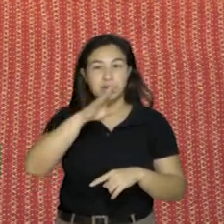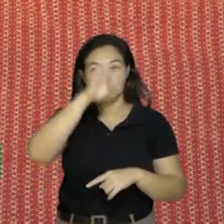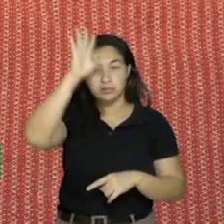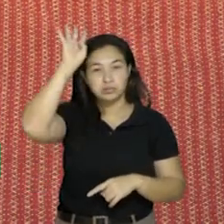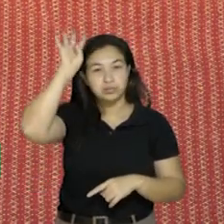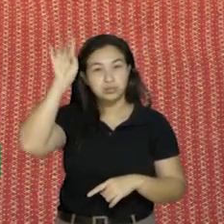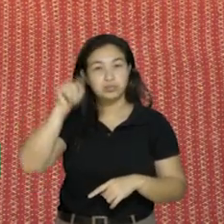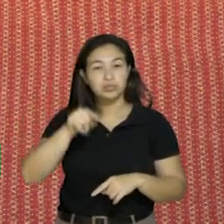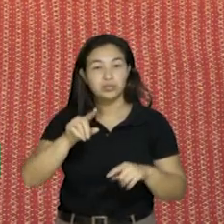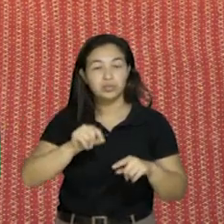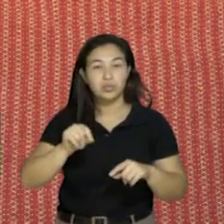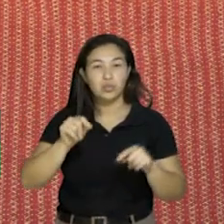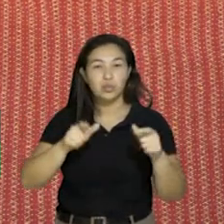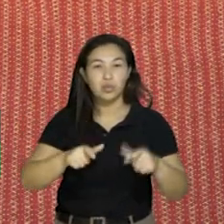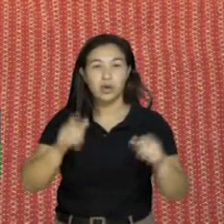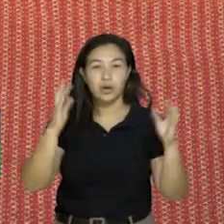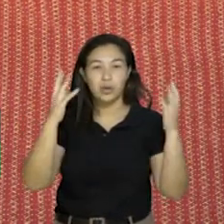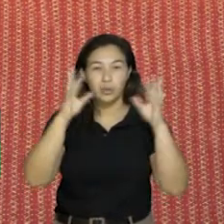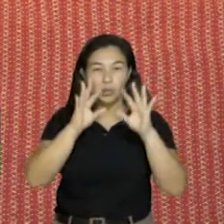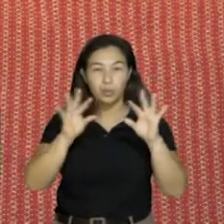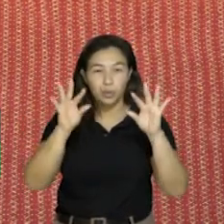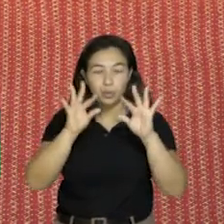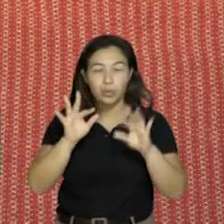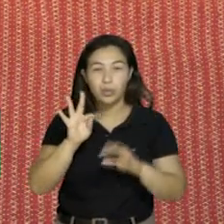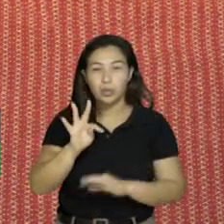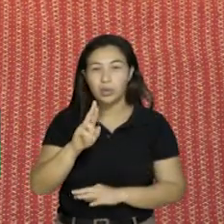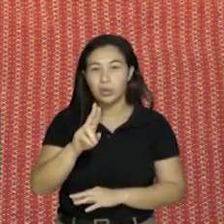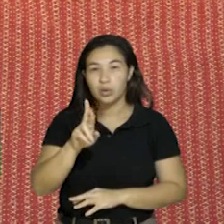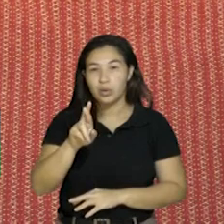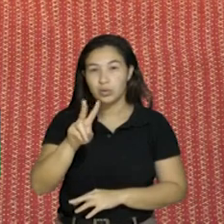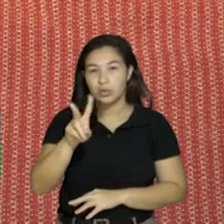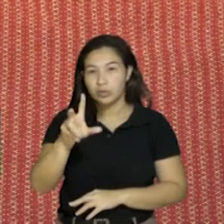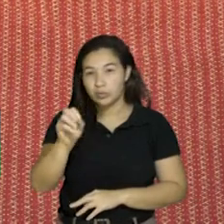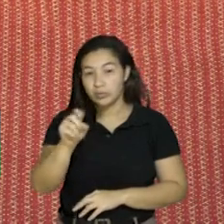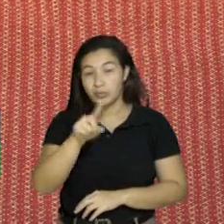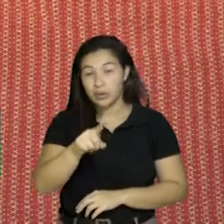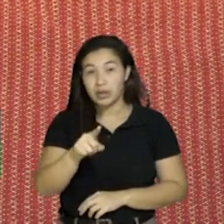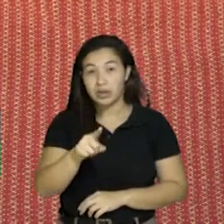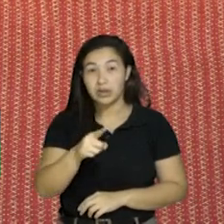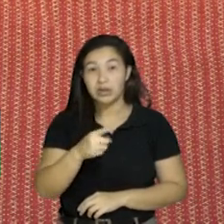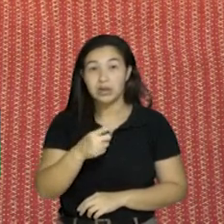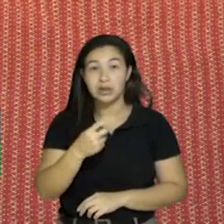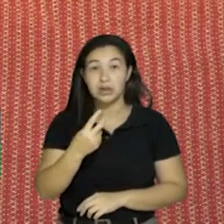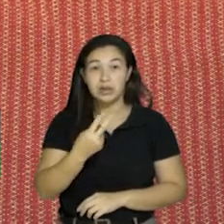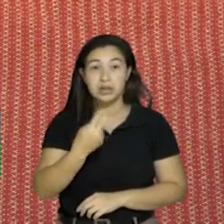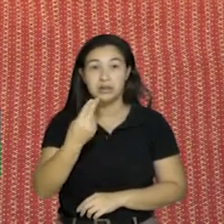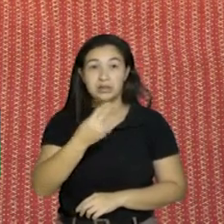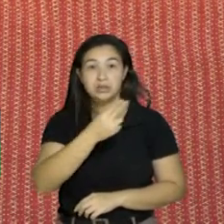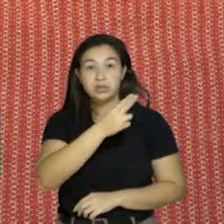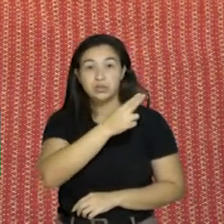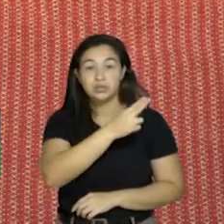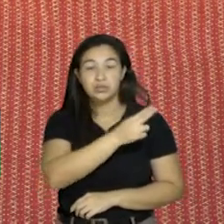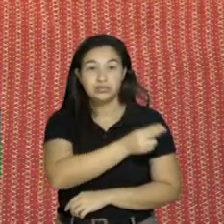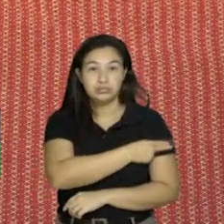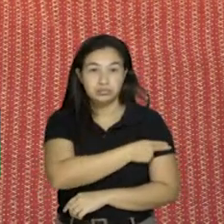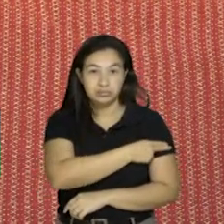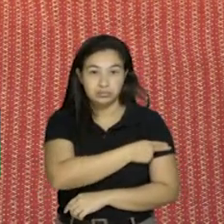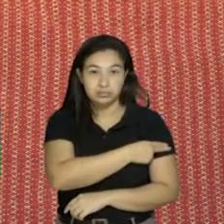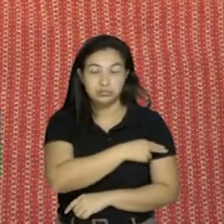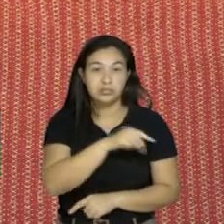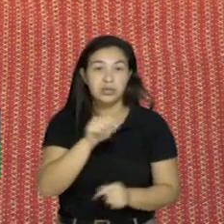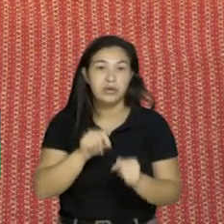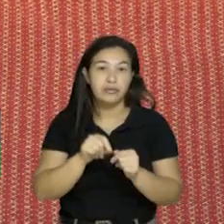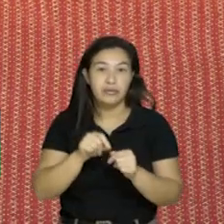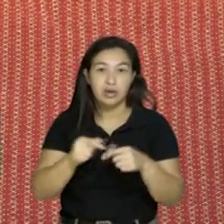pela passagem de troca de comando do sargento Segundo Sargento substituto Tiago javourek Nunes que fez um grande trabalho